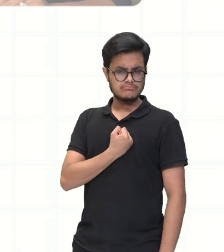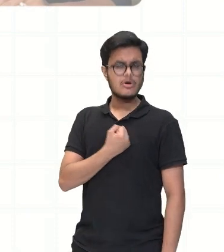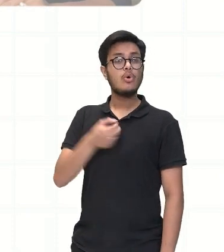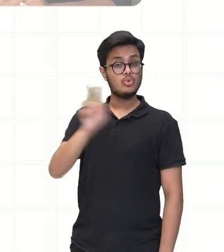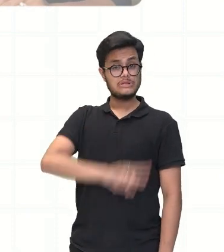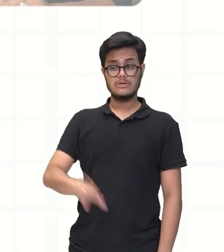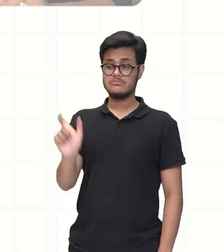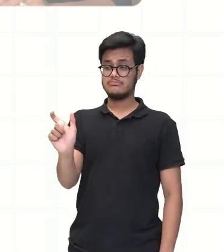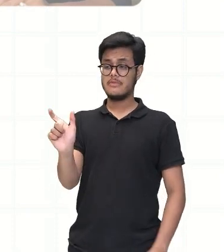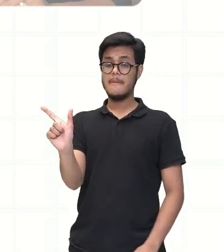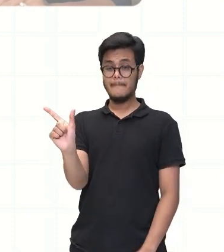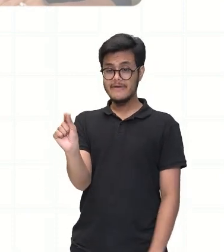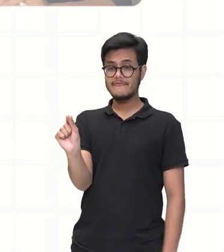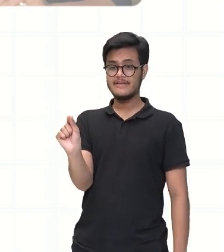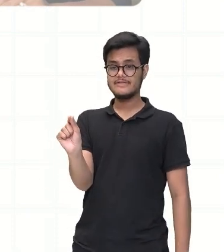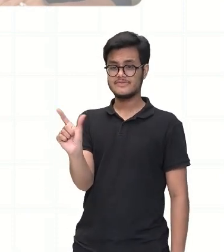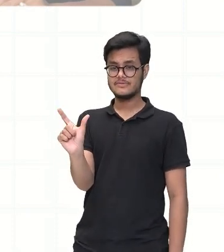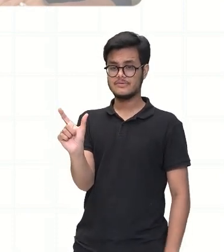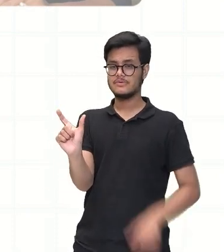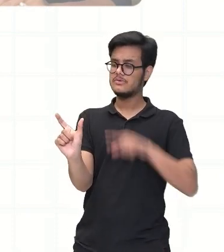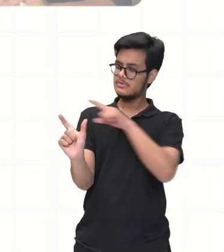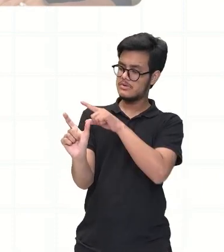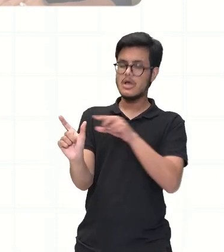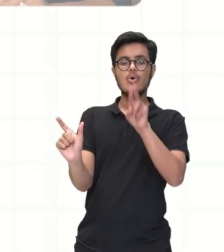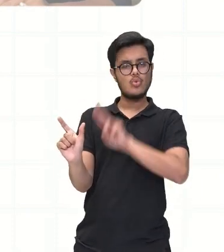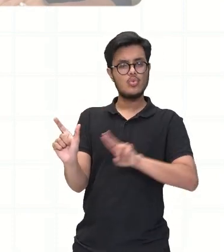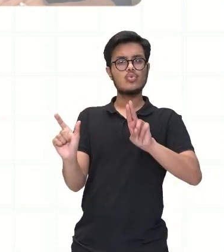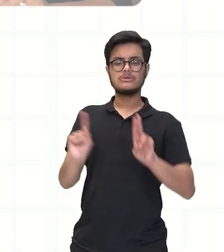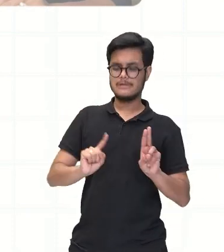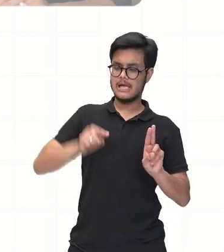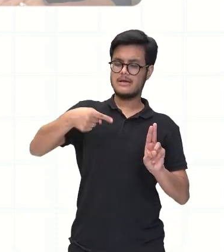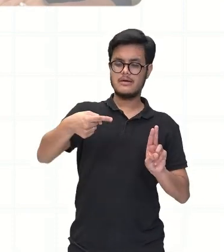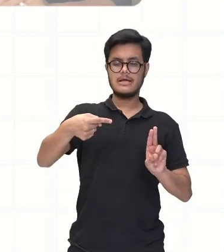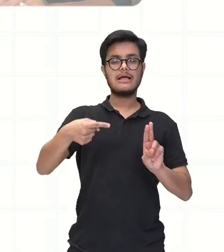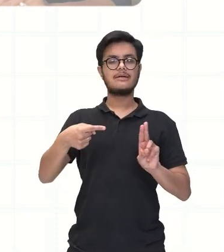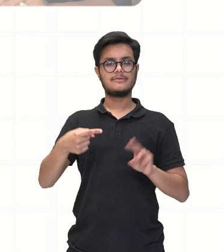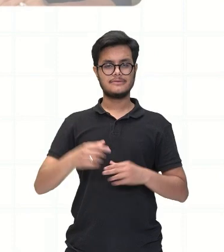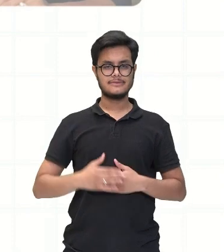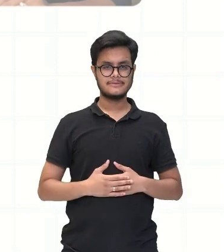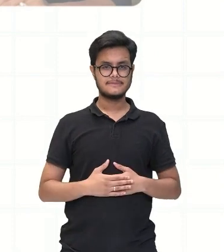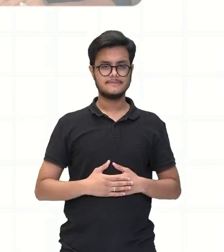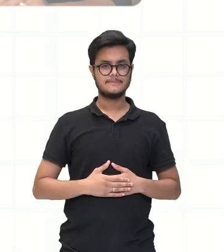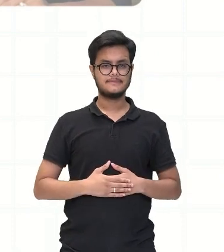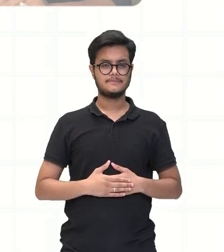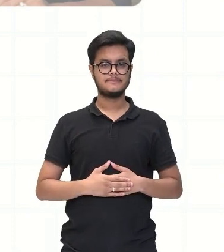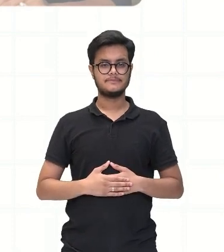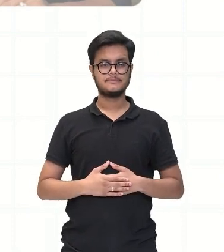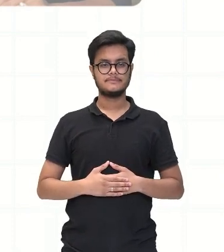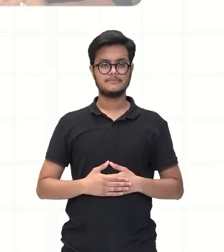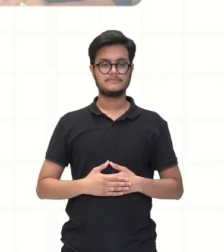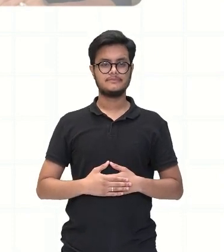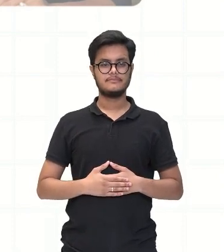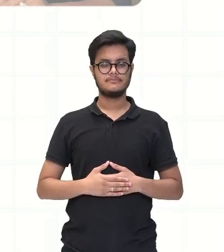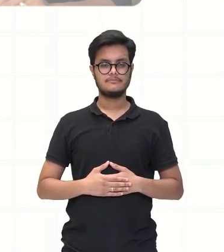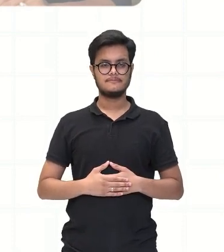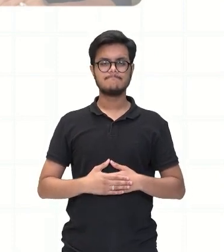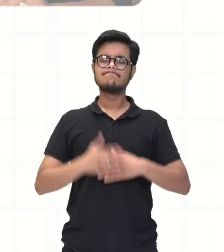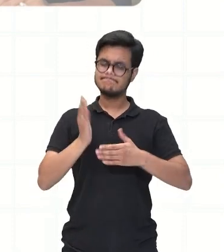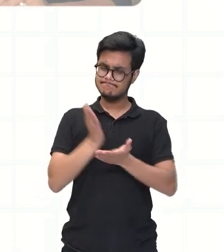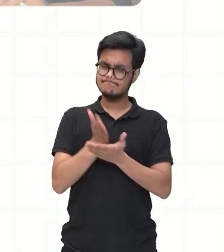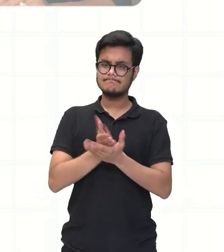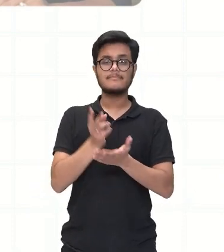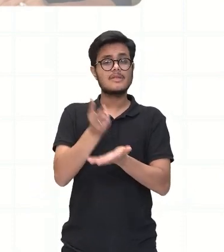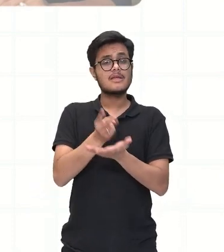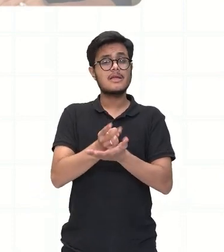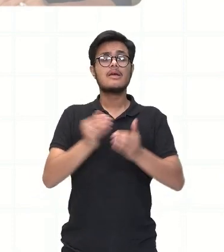aqui na frente, ele vai utilizar o hífen, ok? Muito bem. Vamos prosseguindo, prosseguindo, prosseguindo. Agora